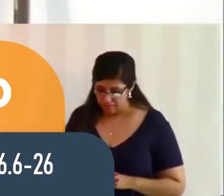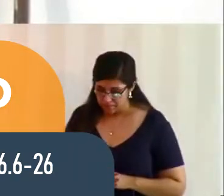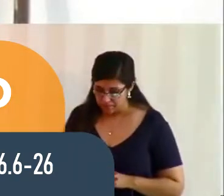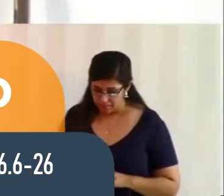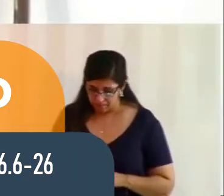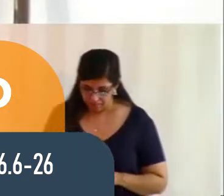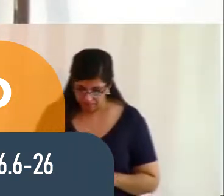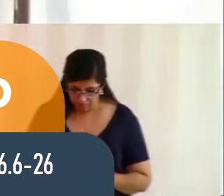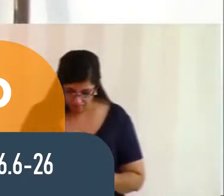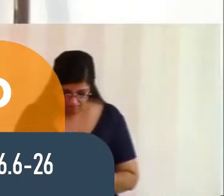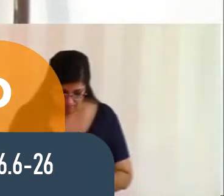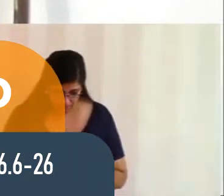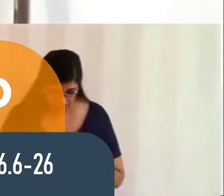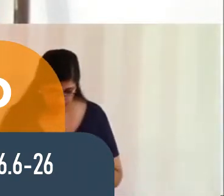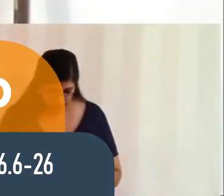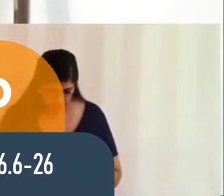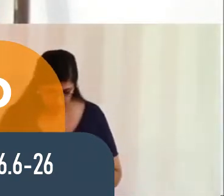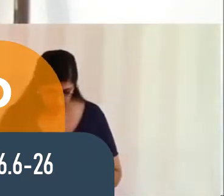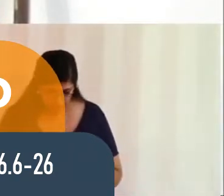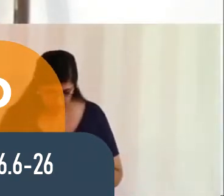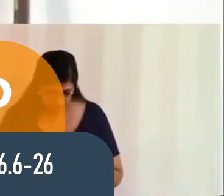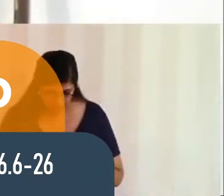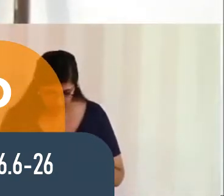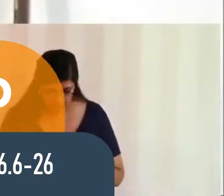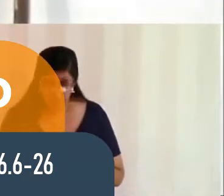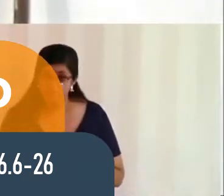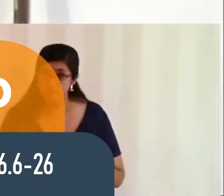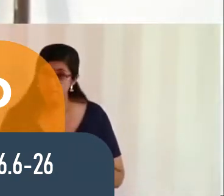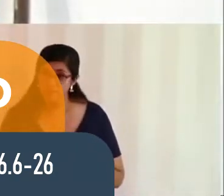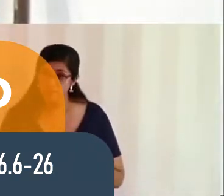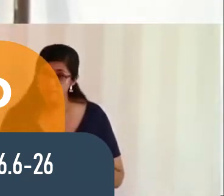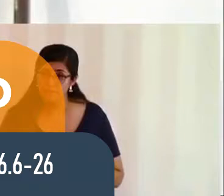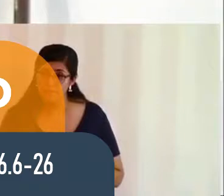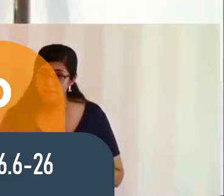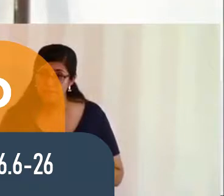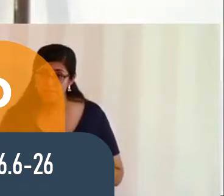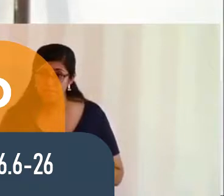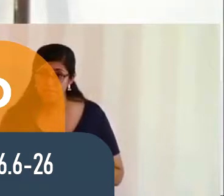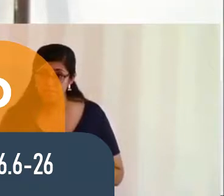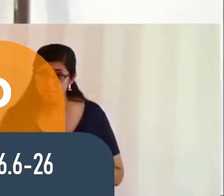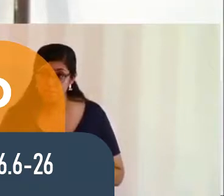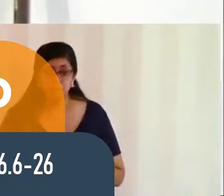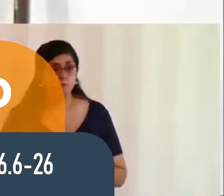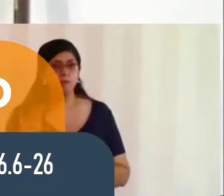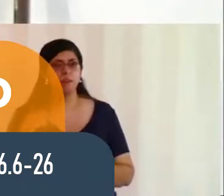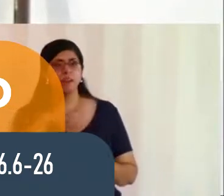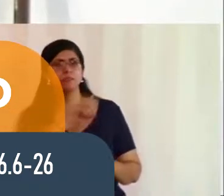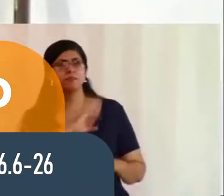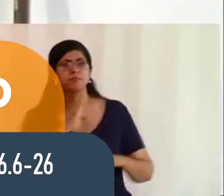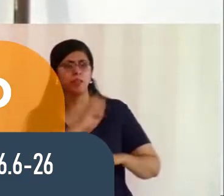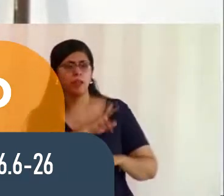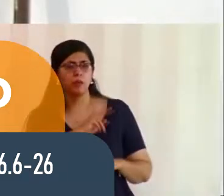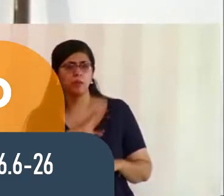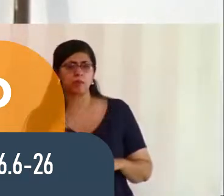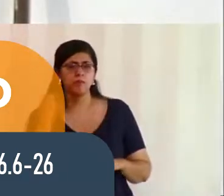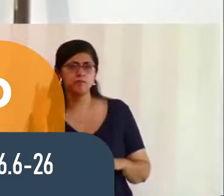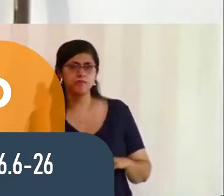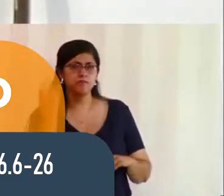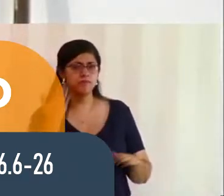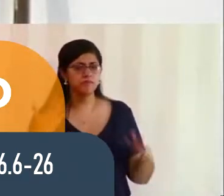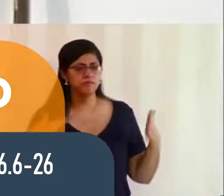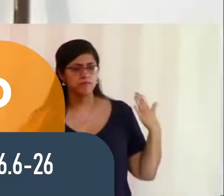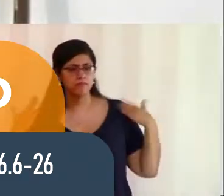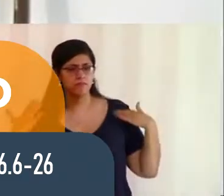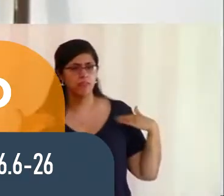E percorrendo a região frígio-gálata, tendo sido impedidos pelo Espírito Santo de pregar a palavra na